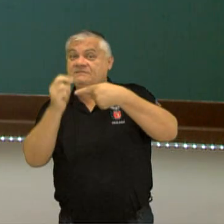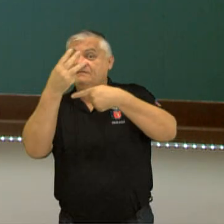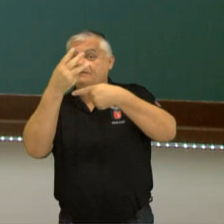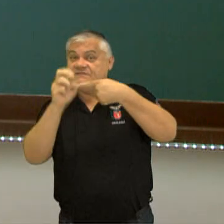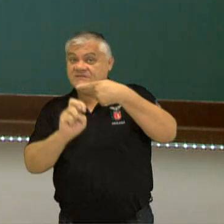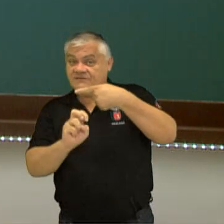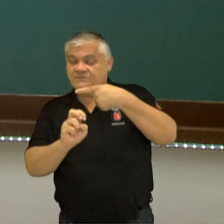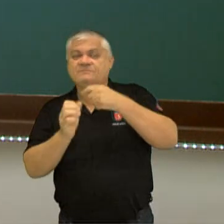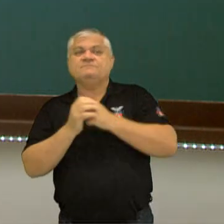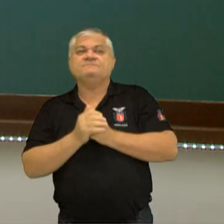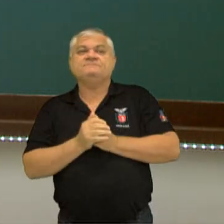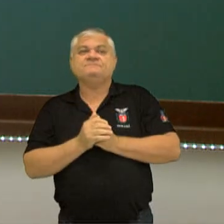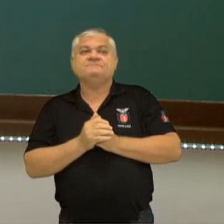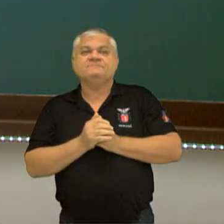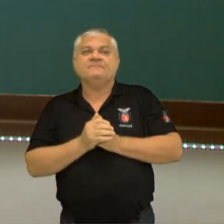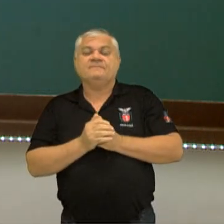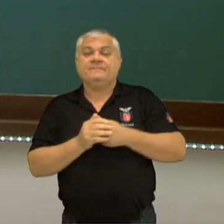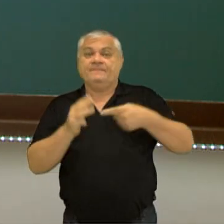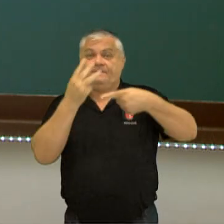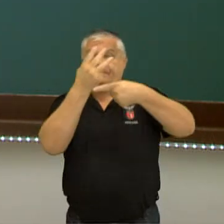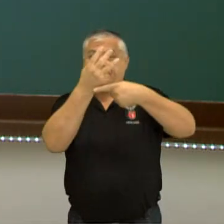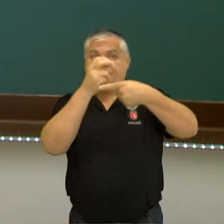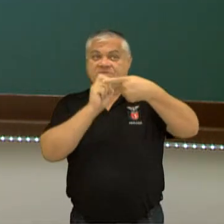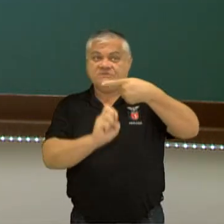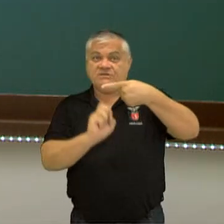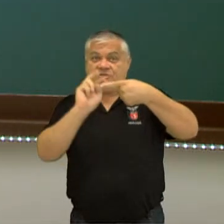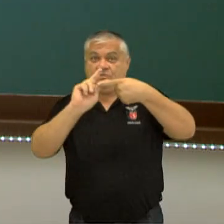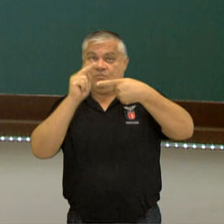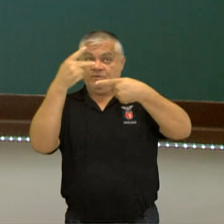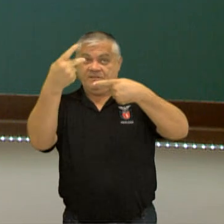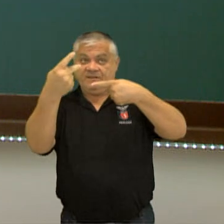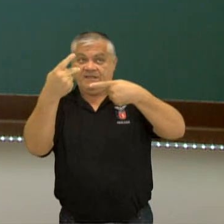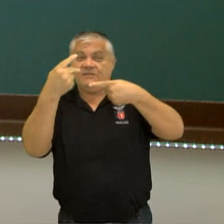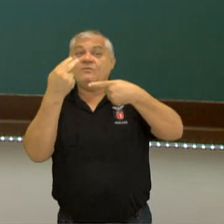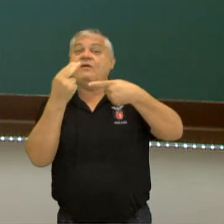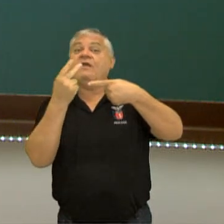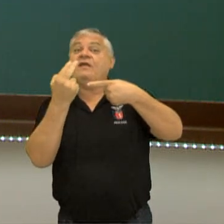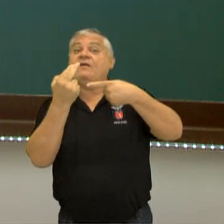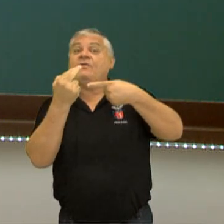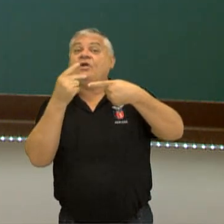da trigonometria. Então tá aqui, ó, 3/5 ao quadrado, que é